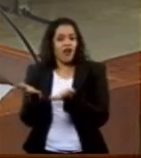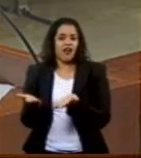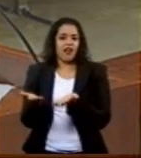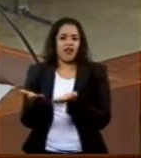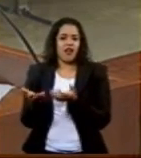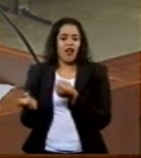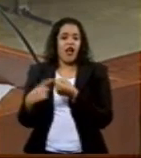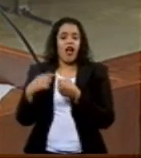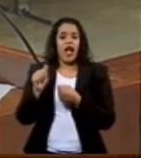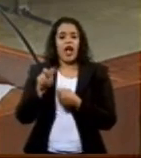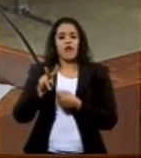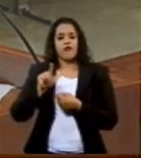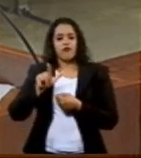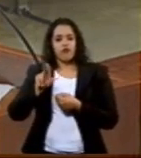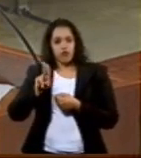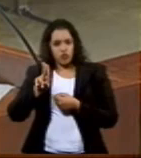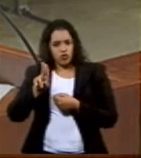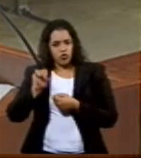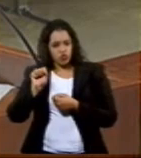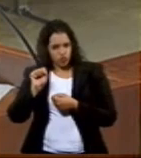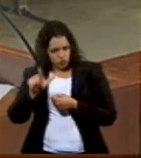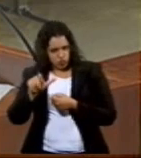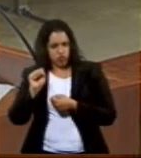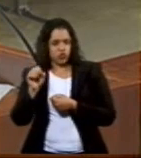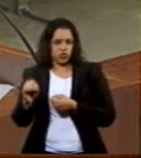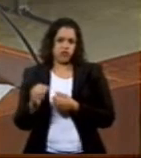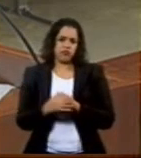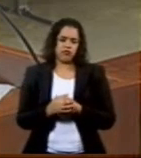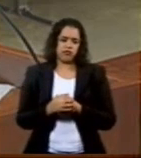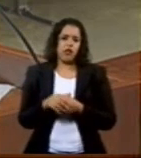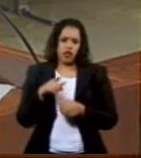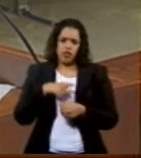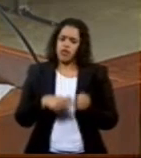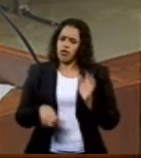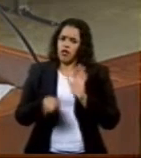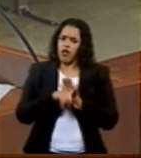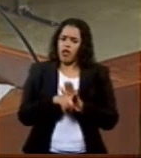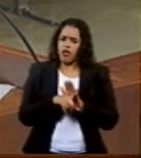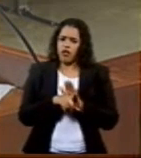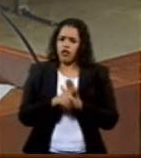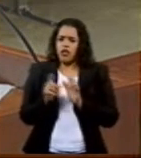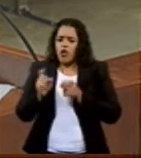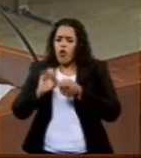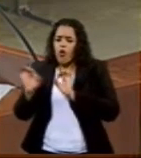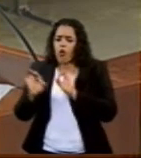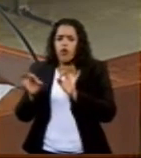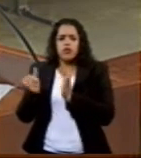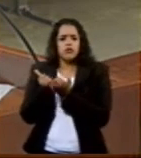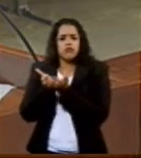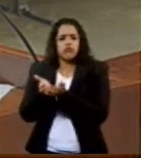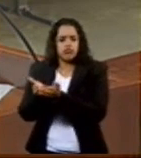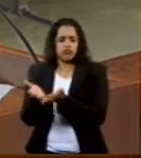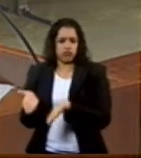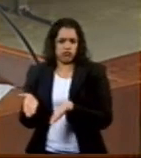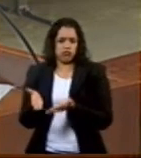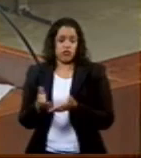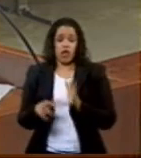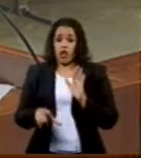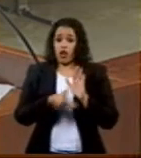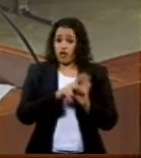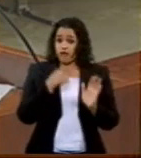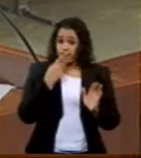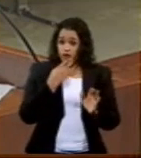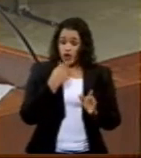está regrada no artigo 40 da Lei 12.815, que rege os portos. Diz a Lei 12.815, o